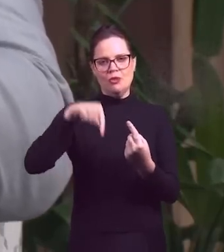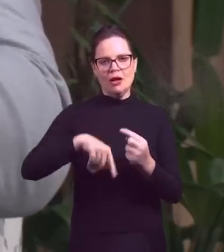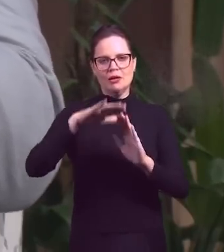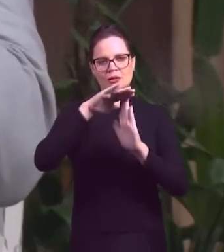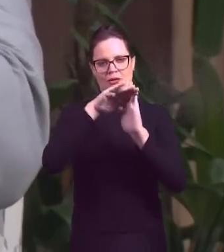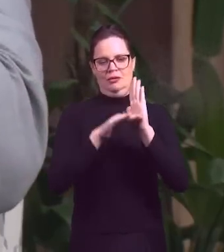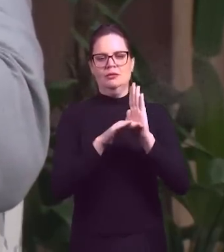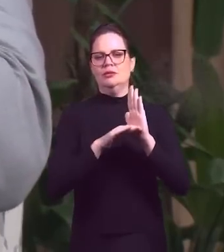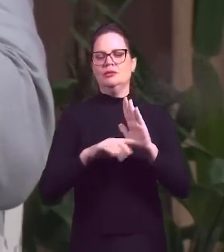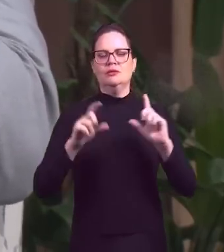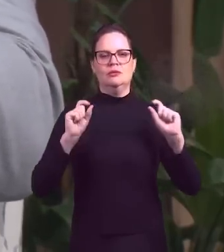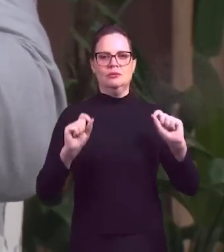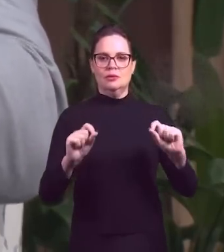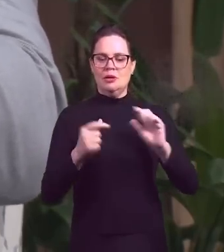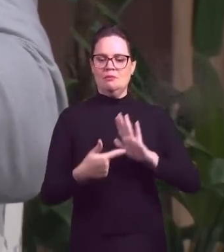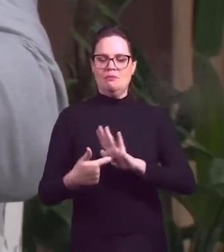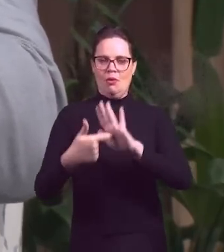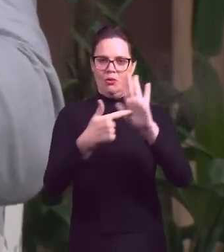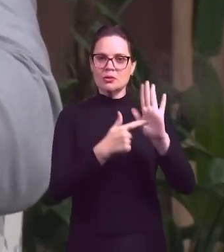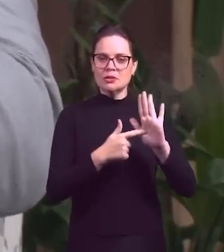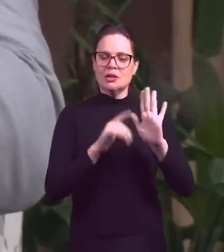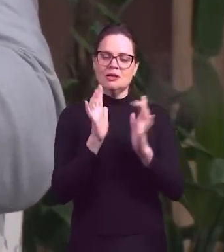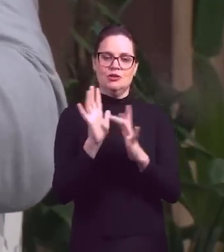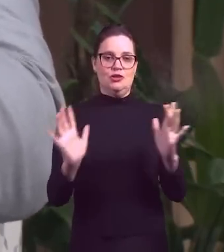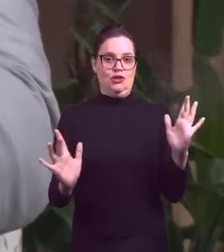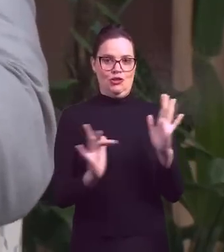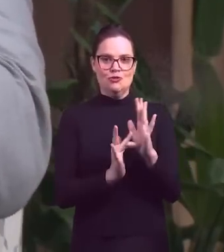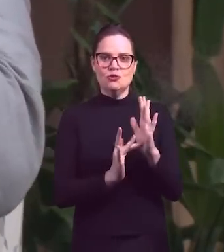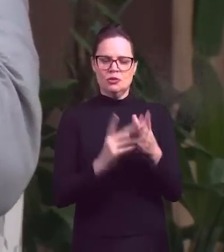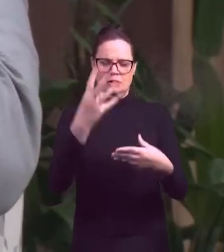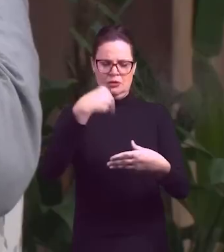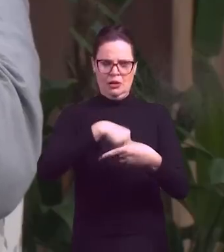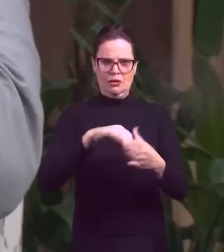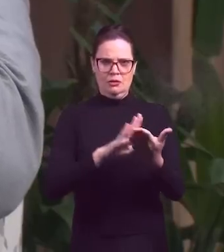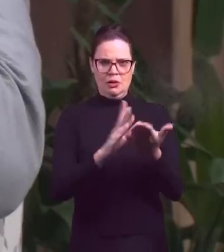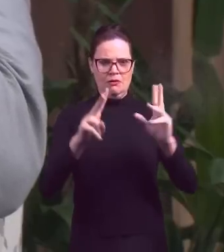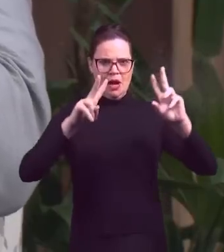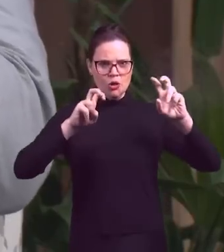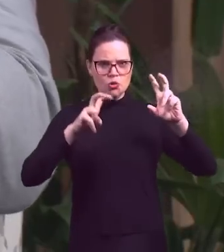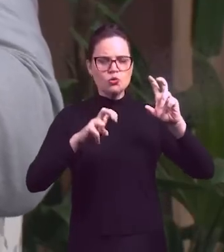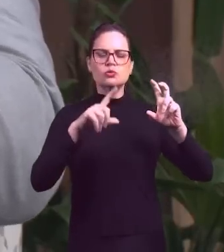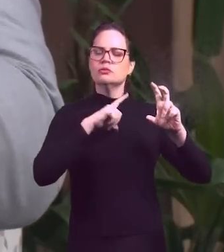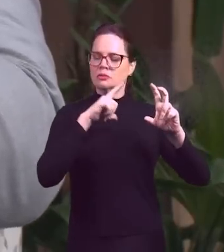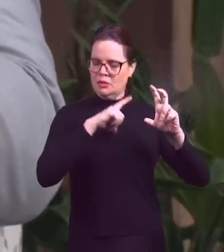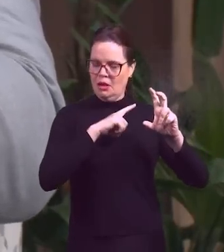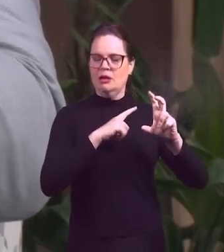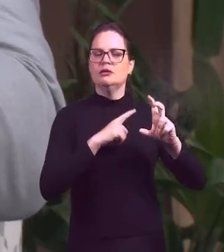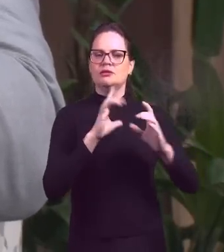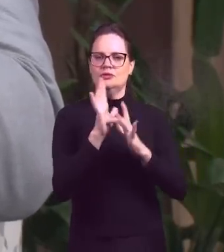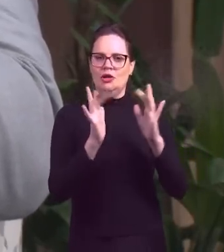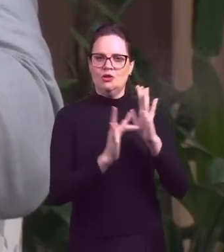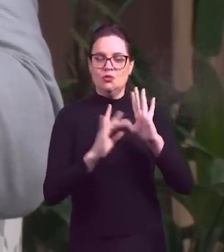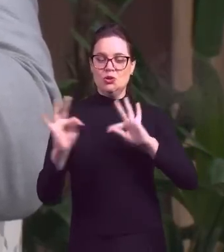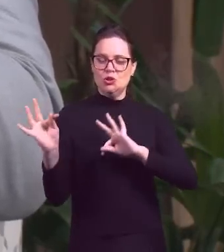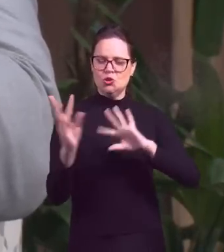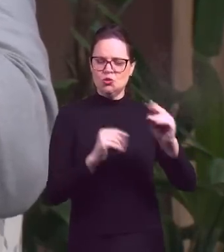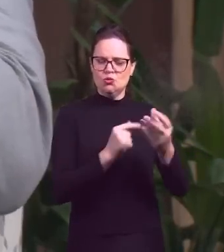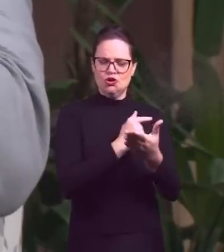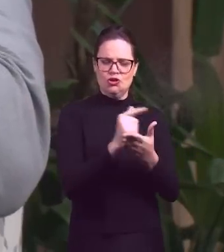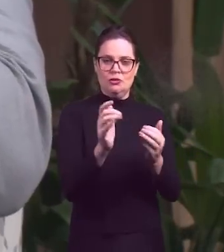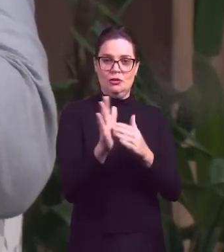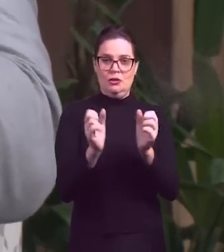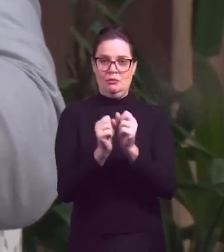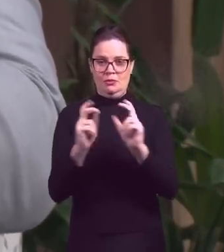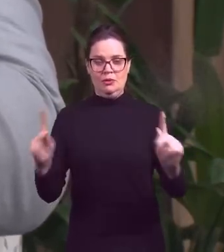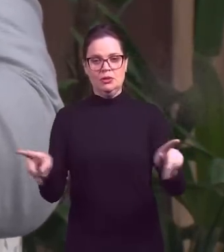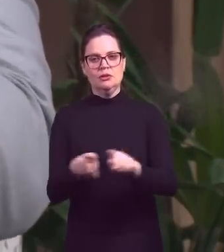objetivo principal em mostrar Jesus em toda a Bíblia, também fazendo essa